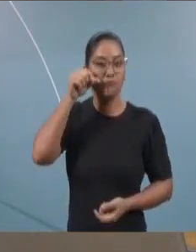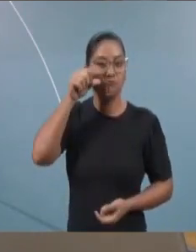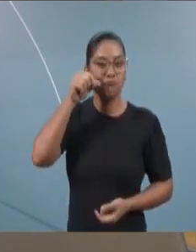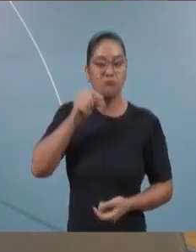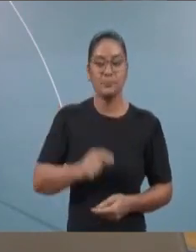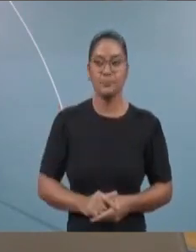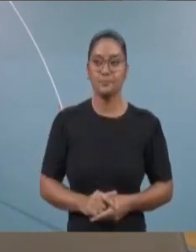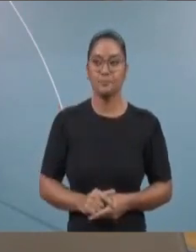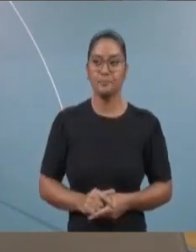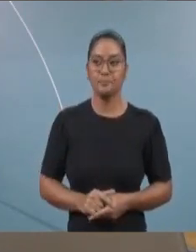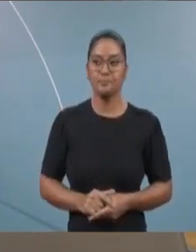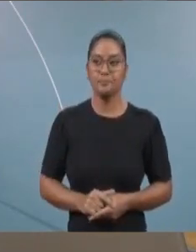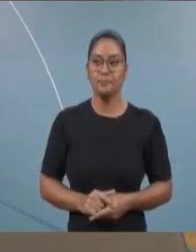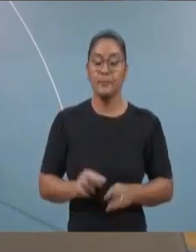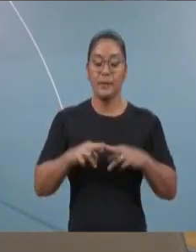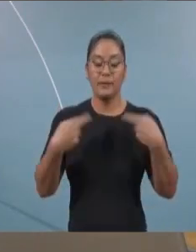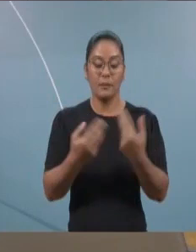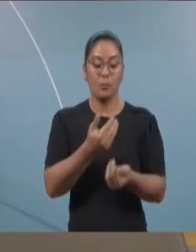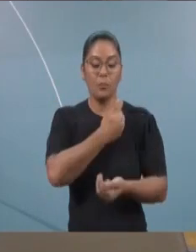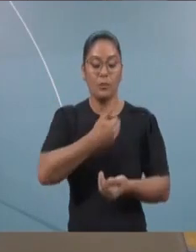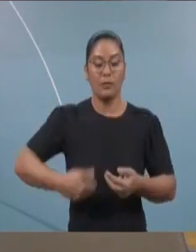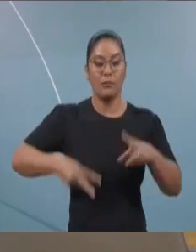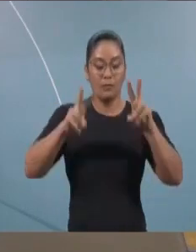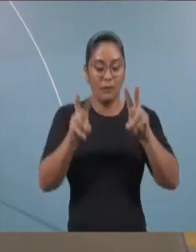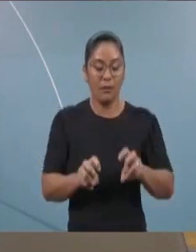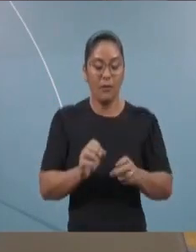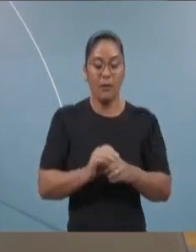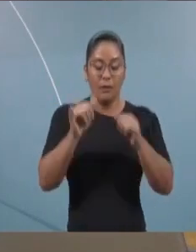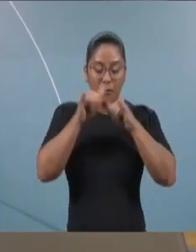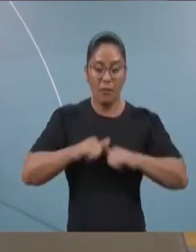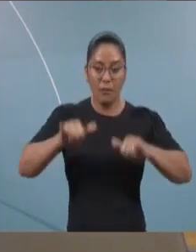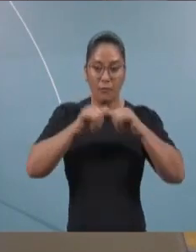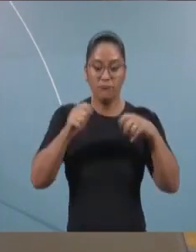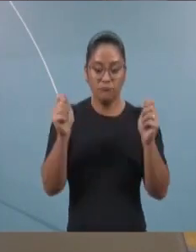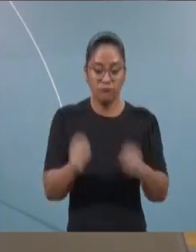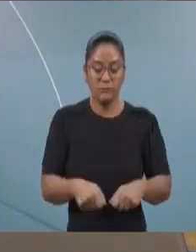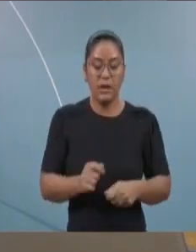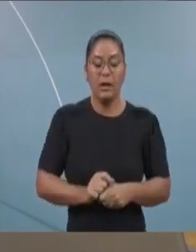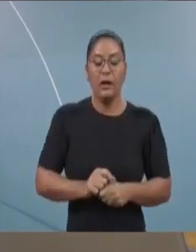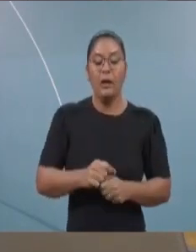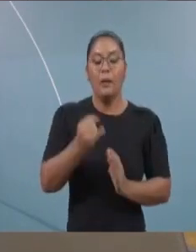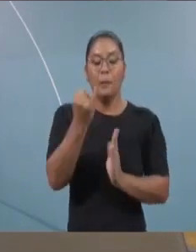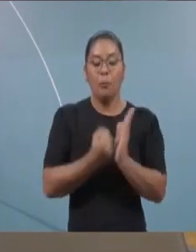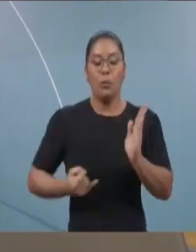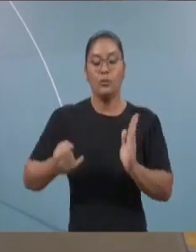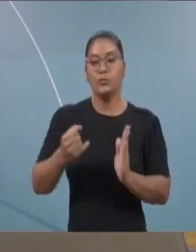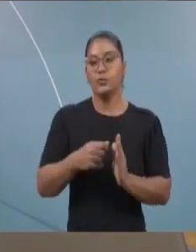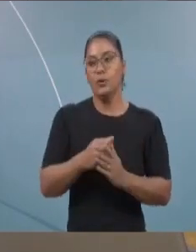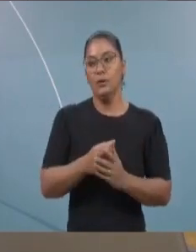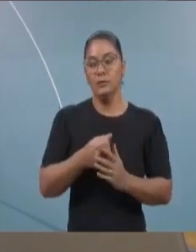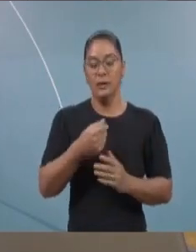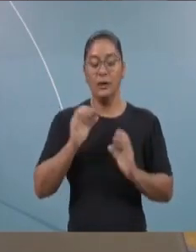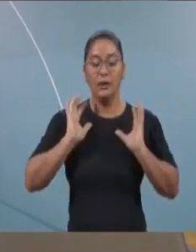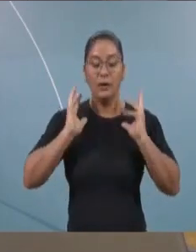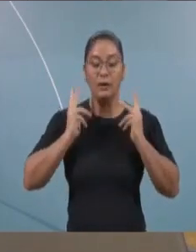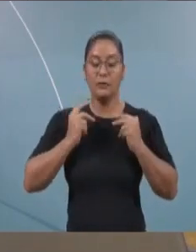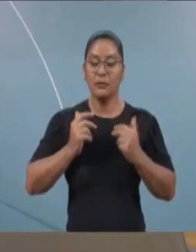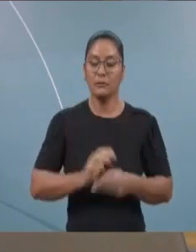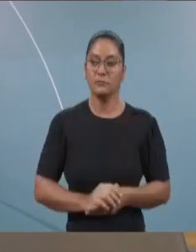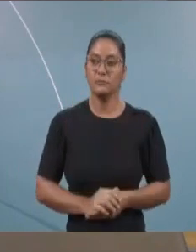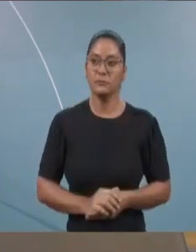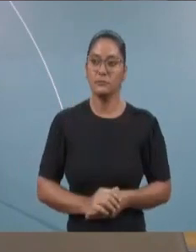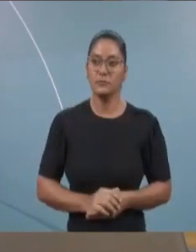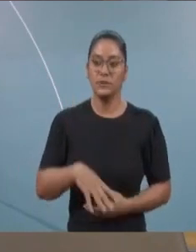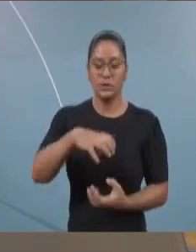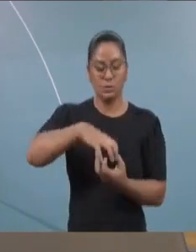solicitando a realização de audiência pública com o tema campanha de doação de Imposto de Renda fundo Estadual de pessoa idosa